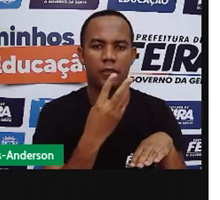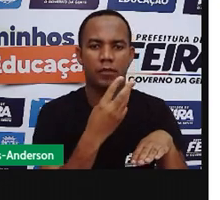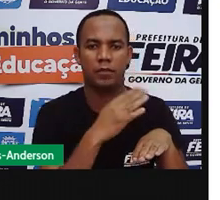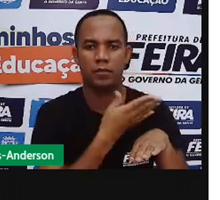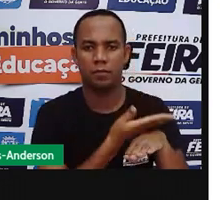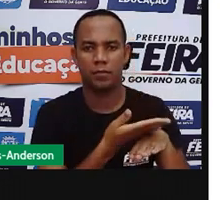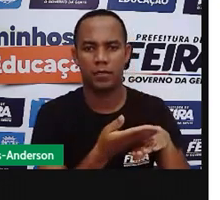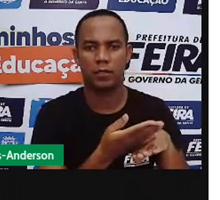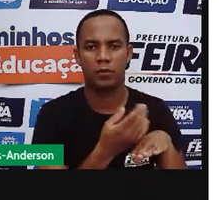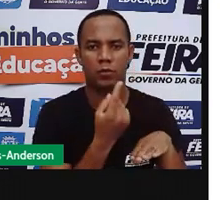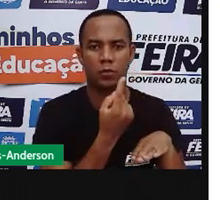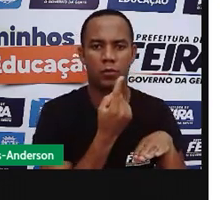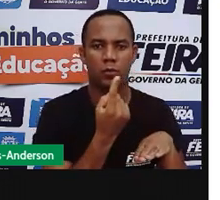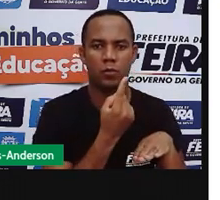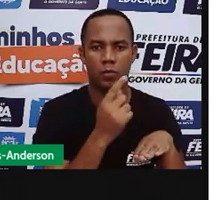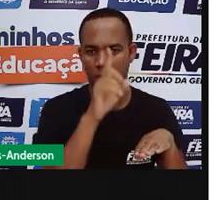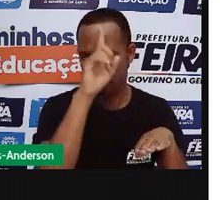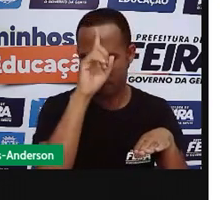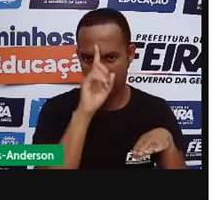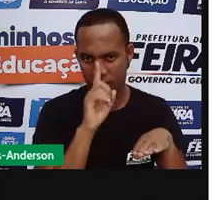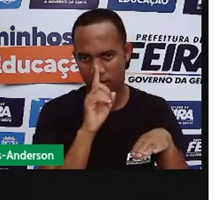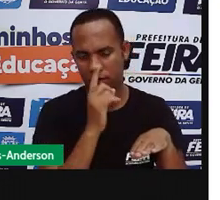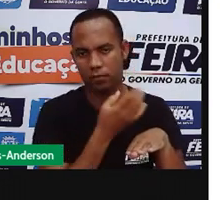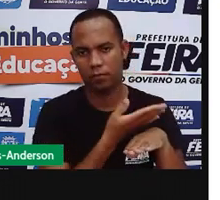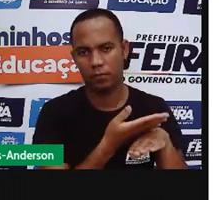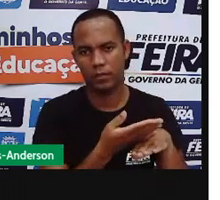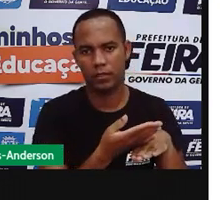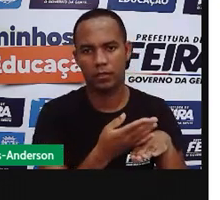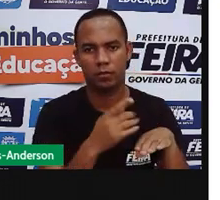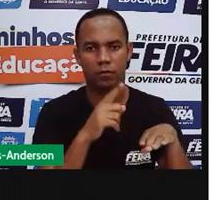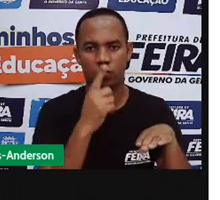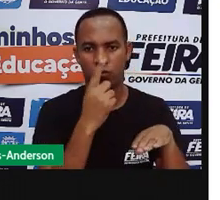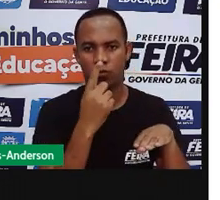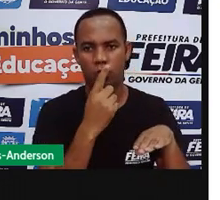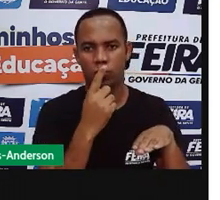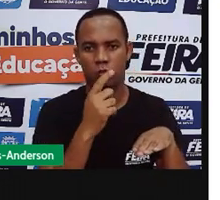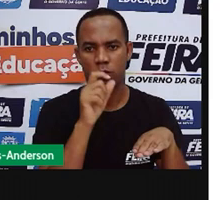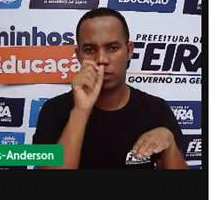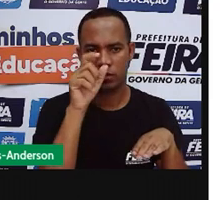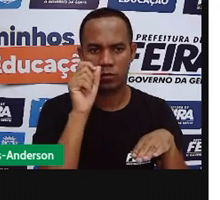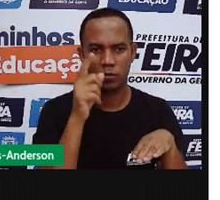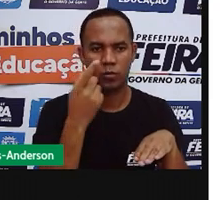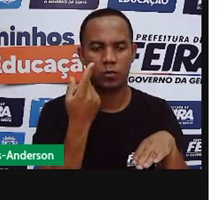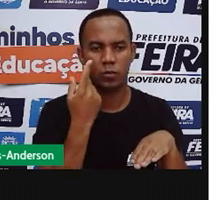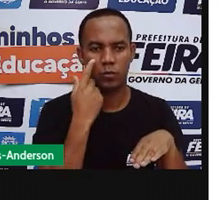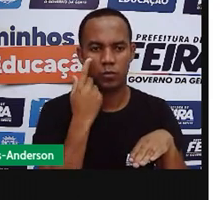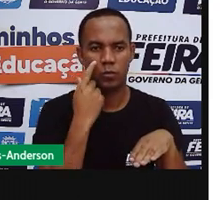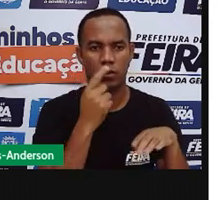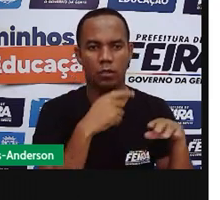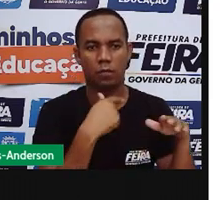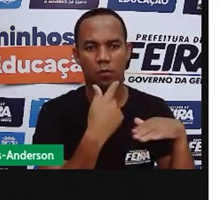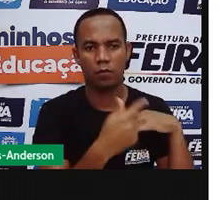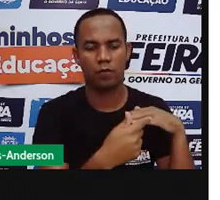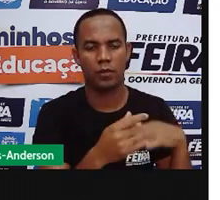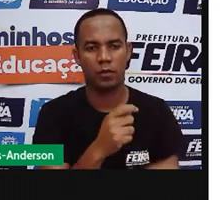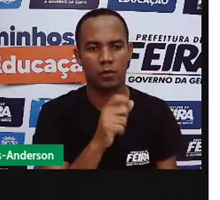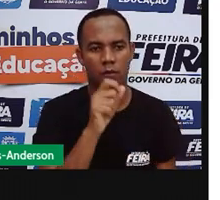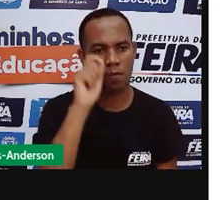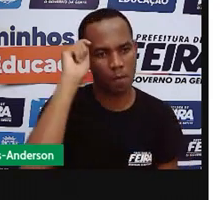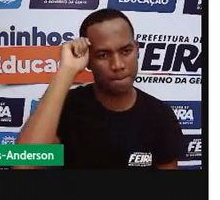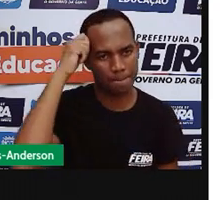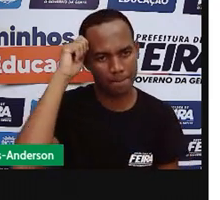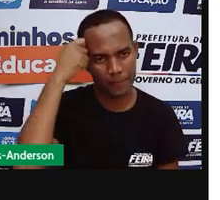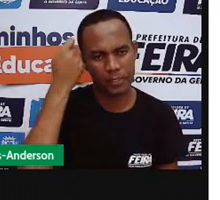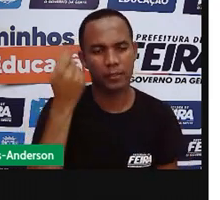3 azuis, 1 preto. 4 violetas, roxo? Roxo. 1 preto. Aqueles que estão em